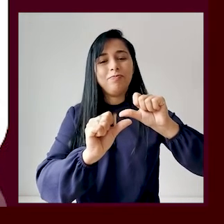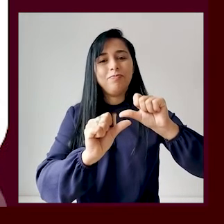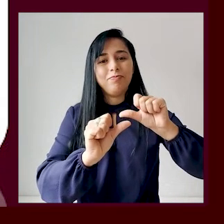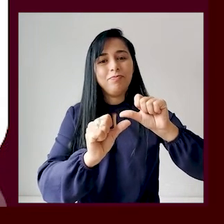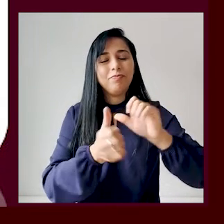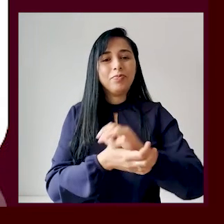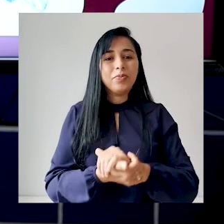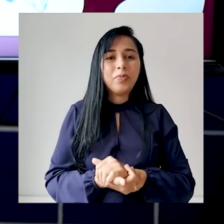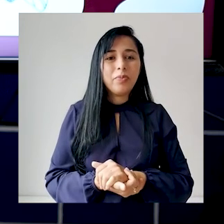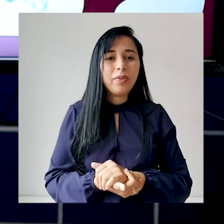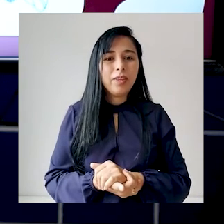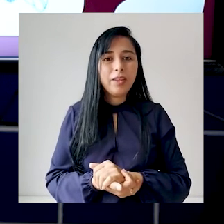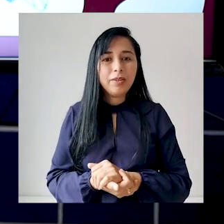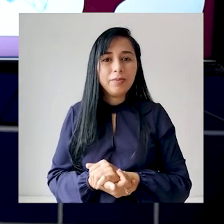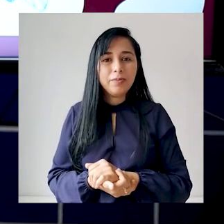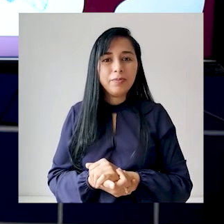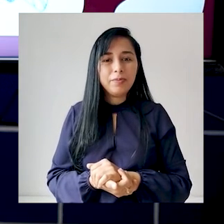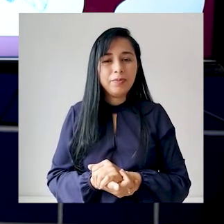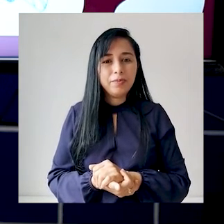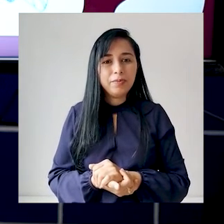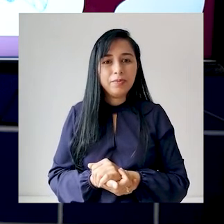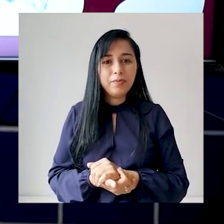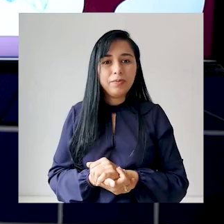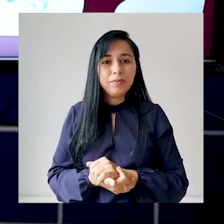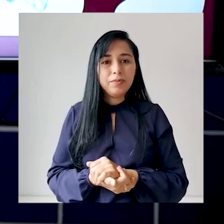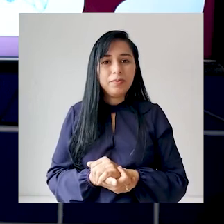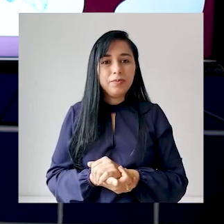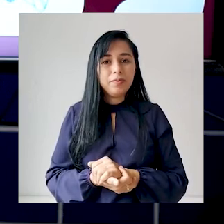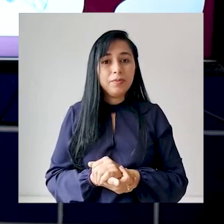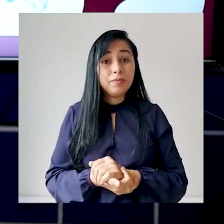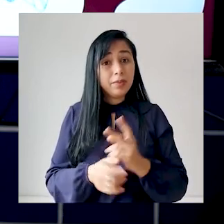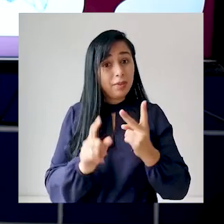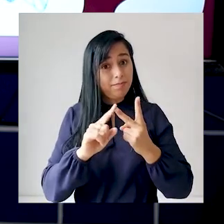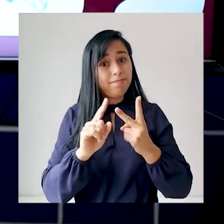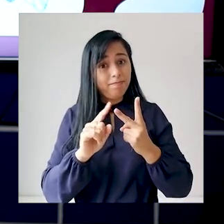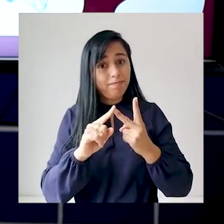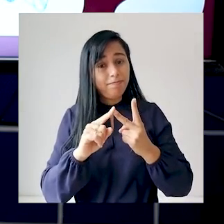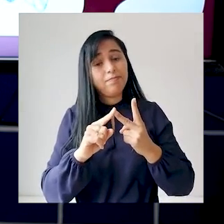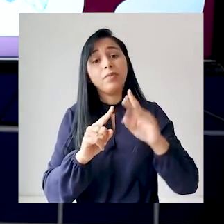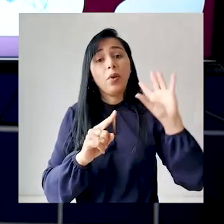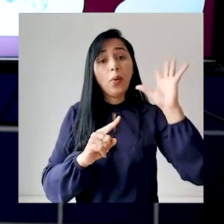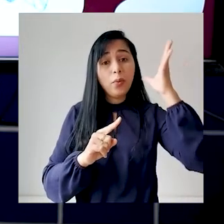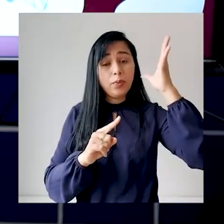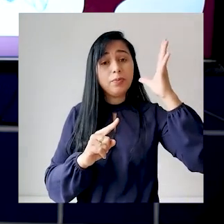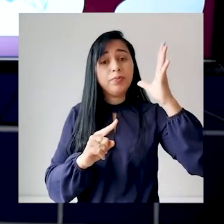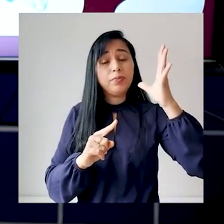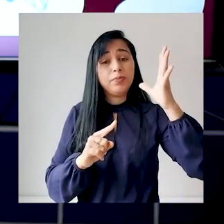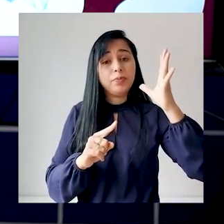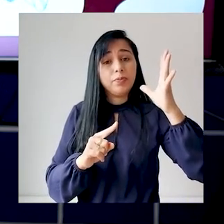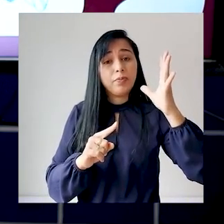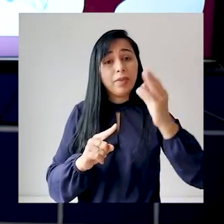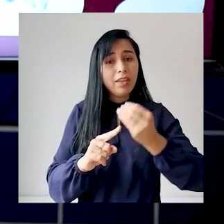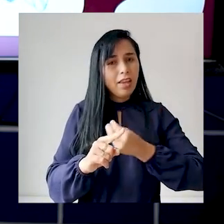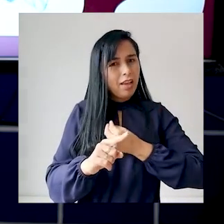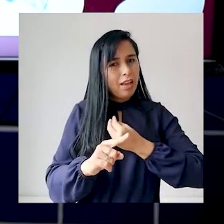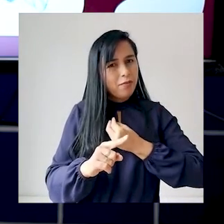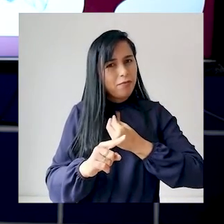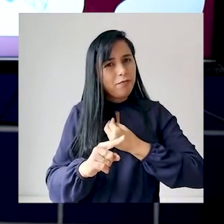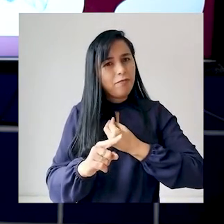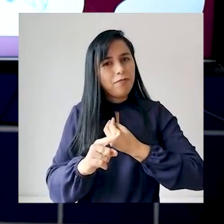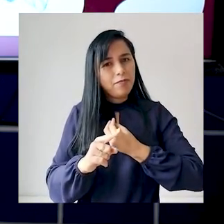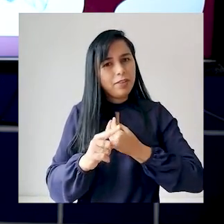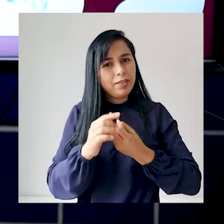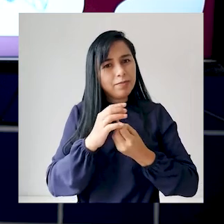transformação parcial. Como assim? Nesse tipo de desenvolvimento, o indivíduo que